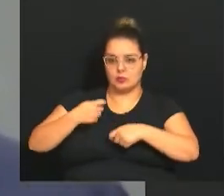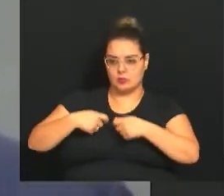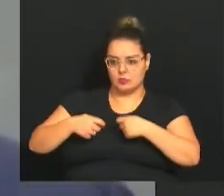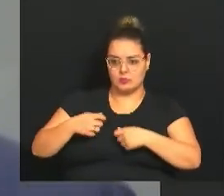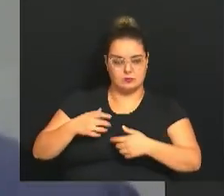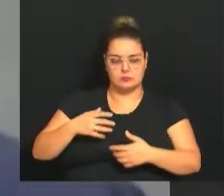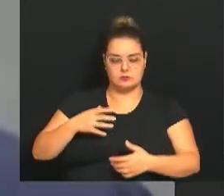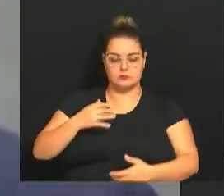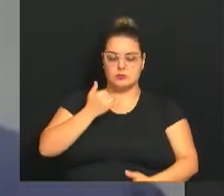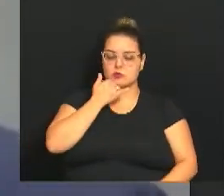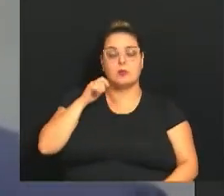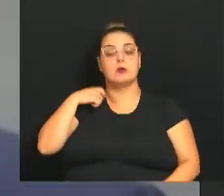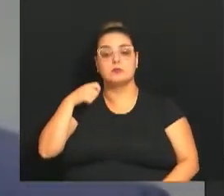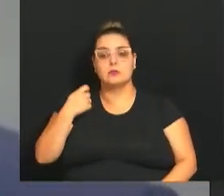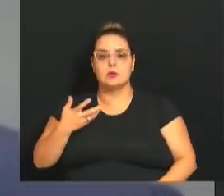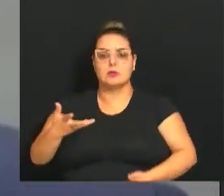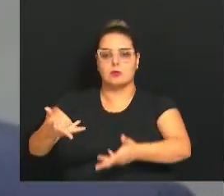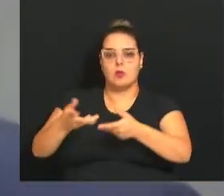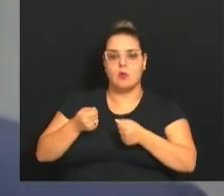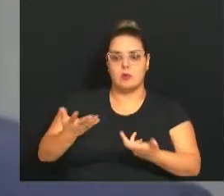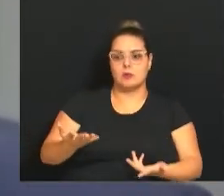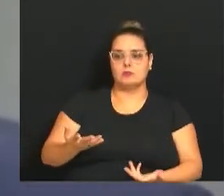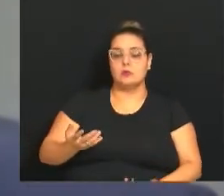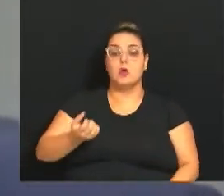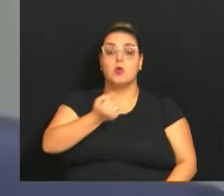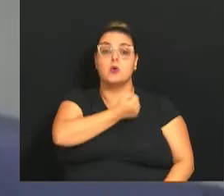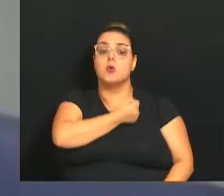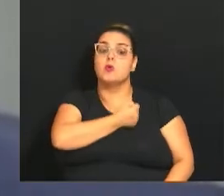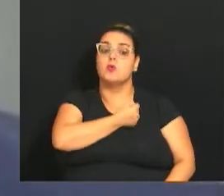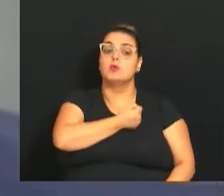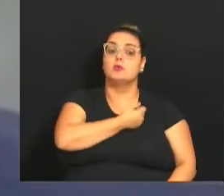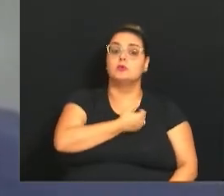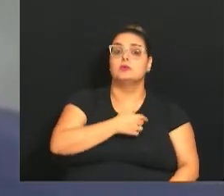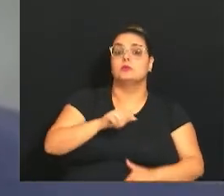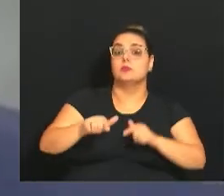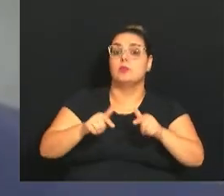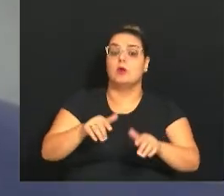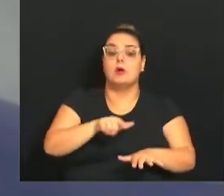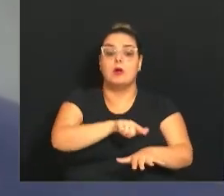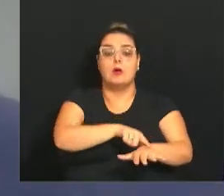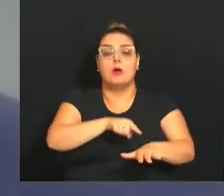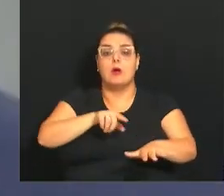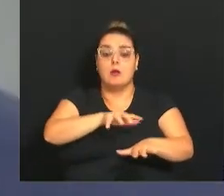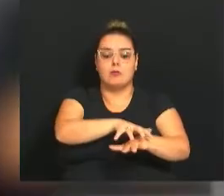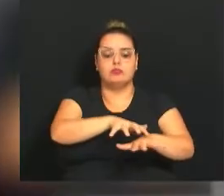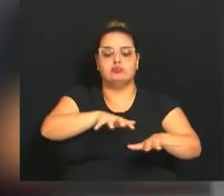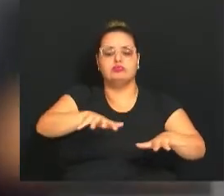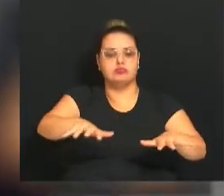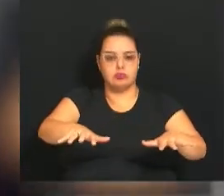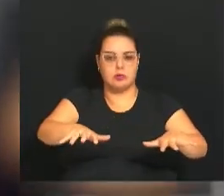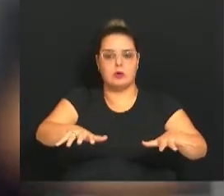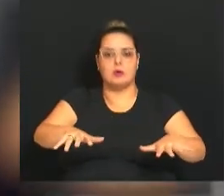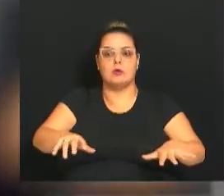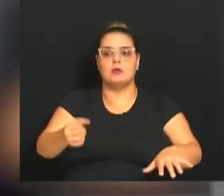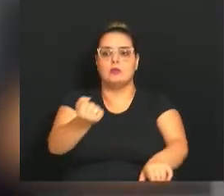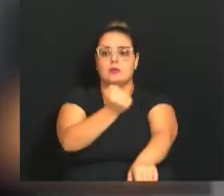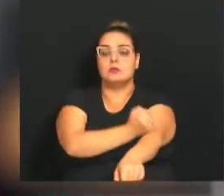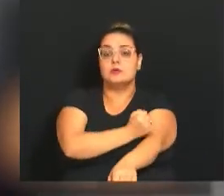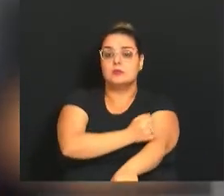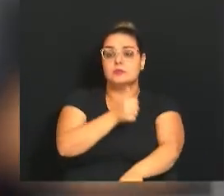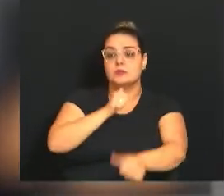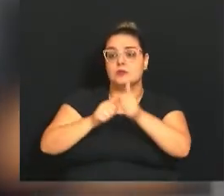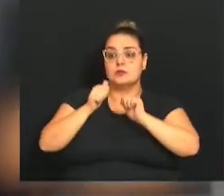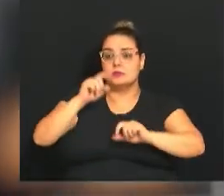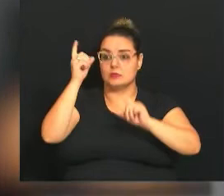comissão, ressaltou os grandes números de funcionários afastados por conta do vício em álcool. Para que vocês pudessem ter ideia